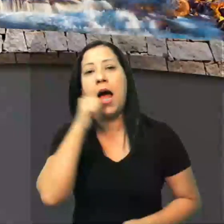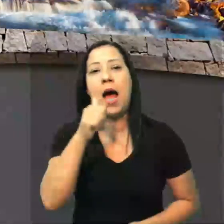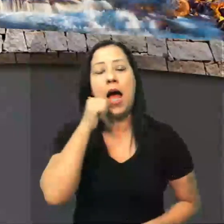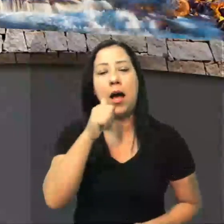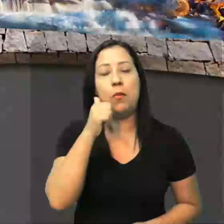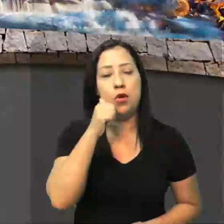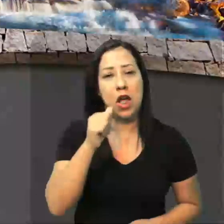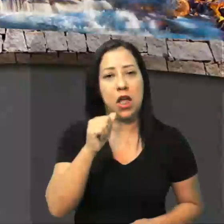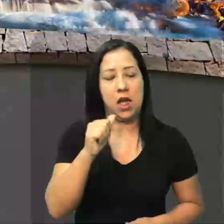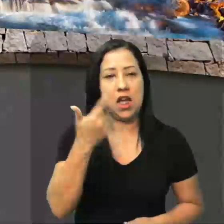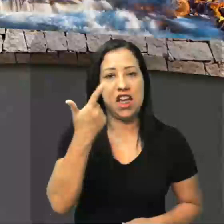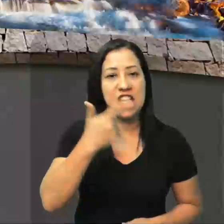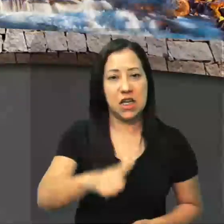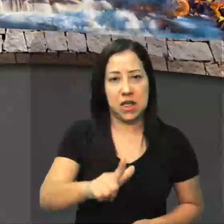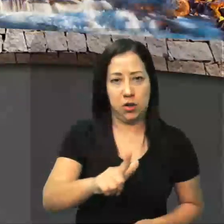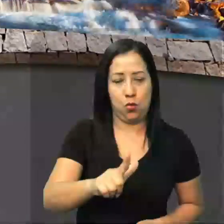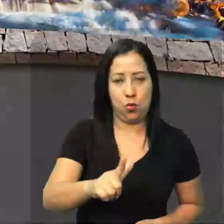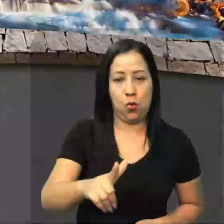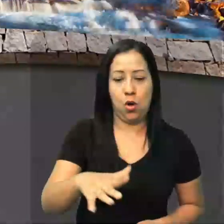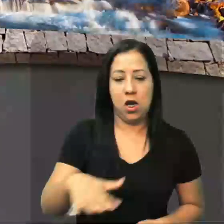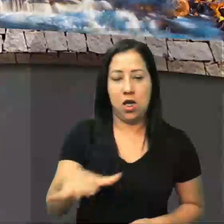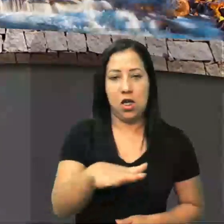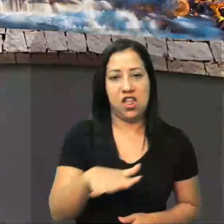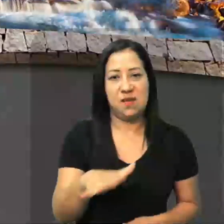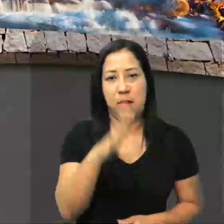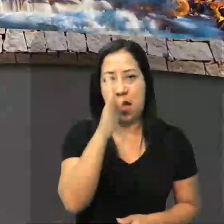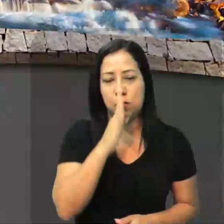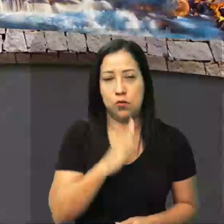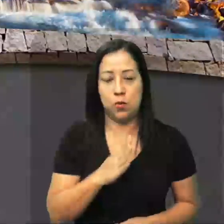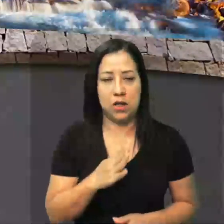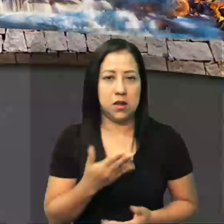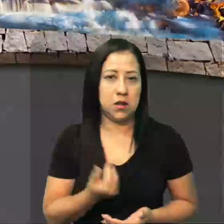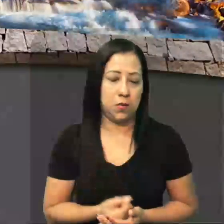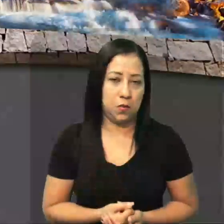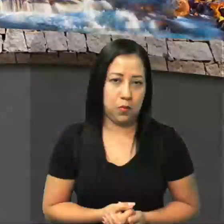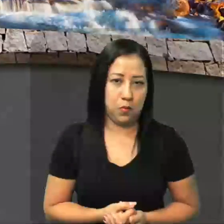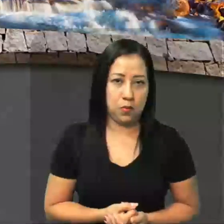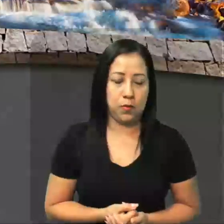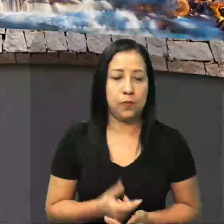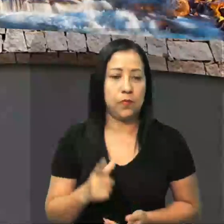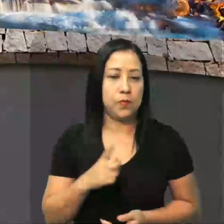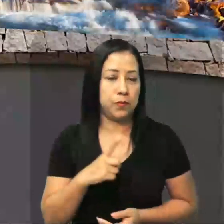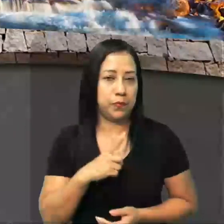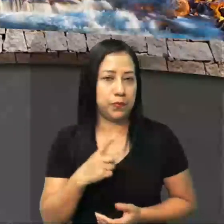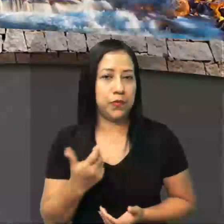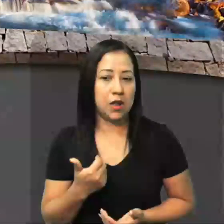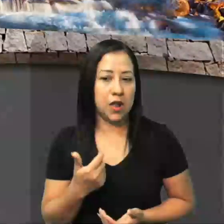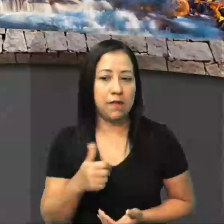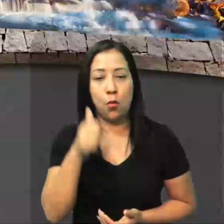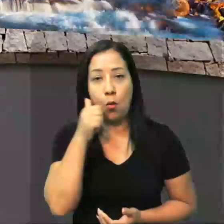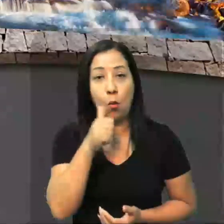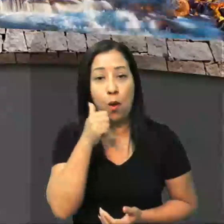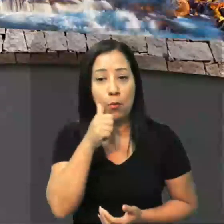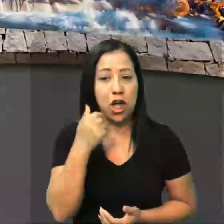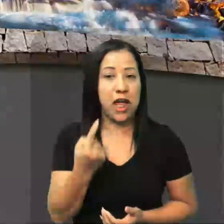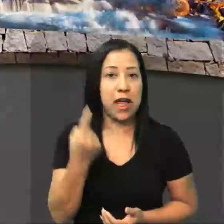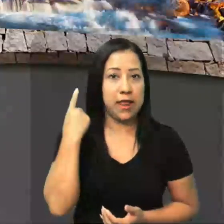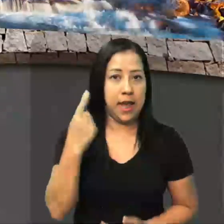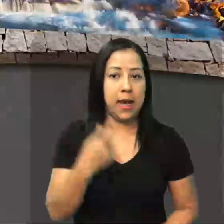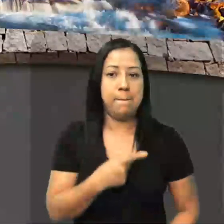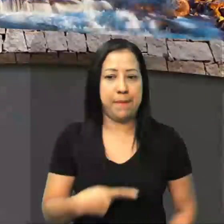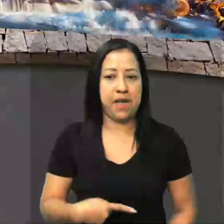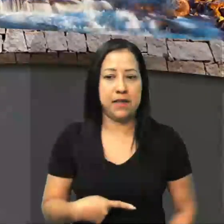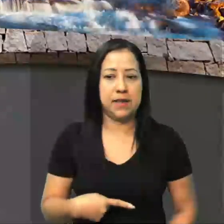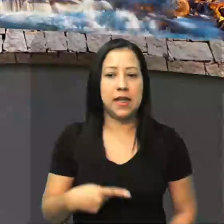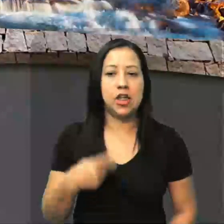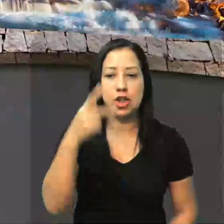presidente que era mulher, agora recentemente. Tudo bem, sabemos muito bem o que ocorreu com relação a ela,